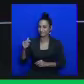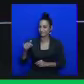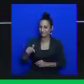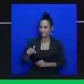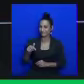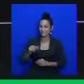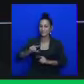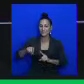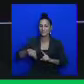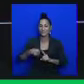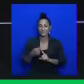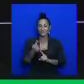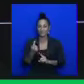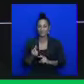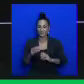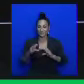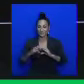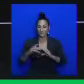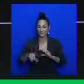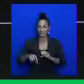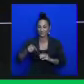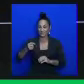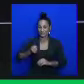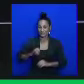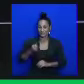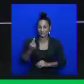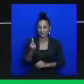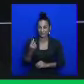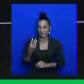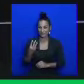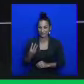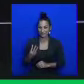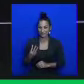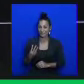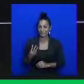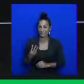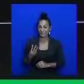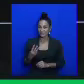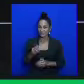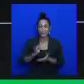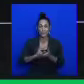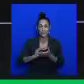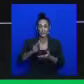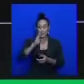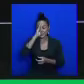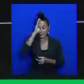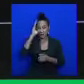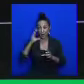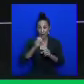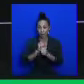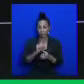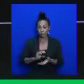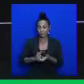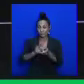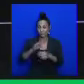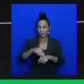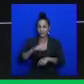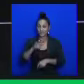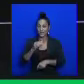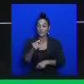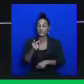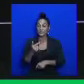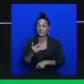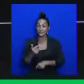2.447, mais uma bola sorteada, é número 13, bola 13, prêmio principal acumulado em mais de